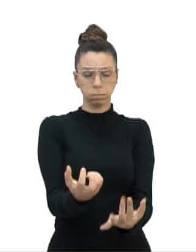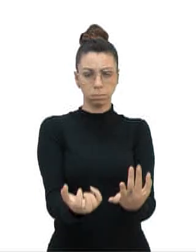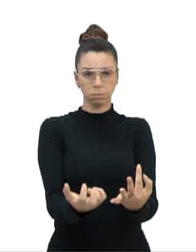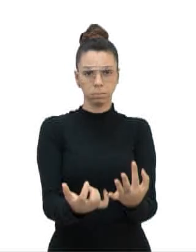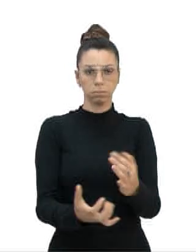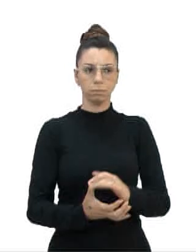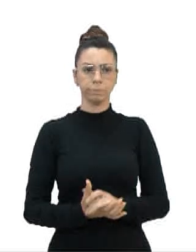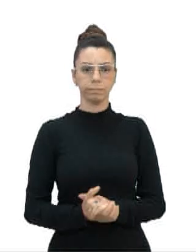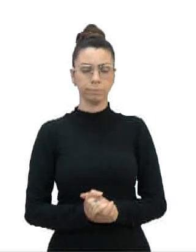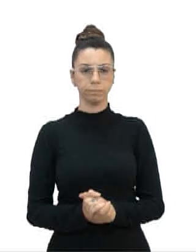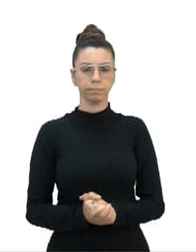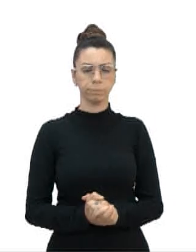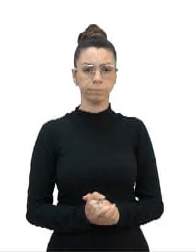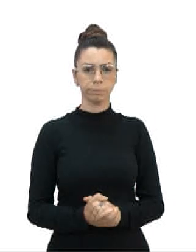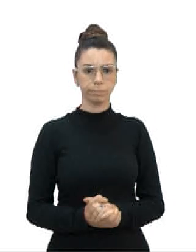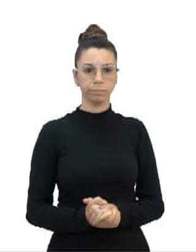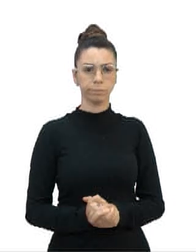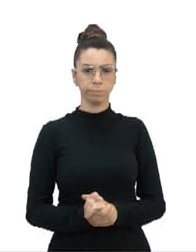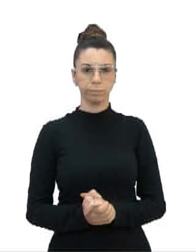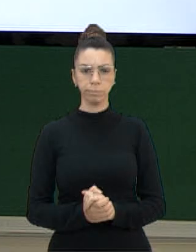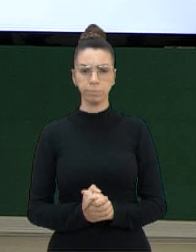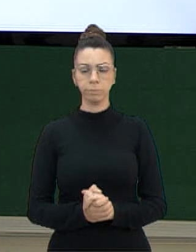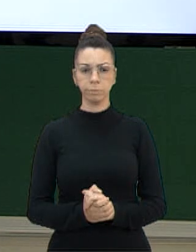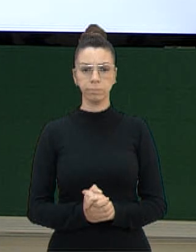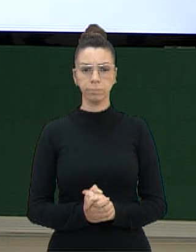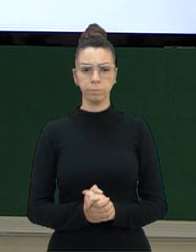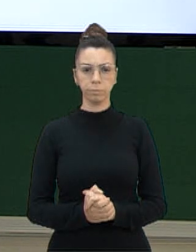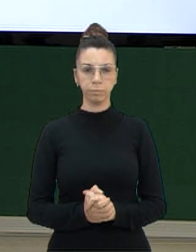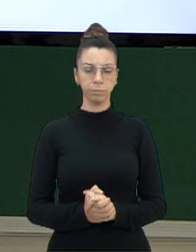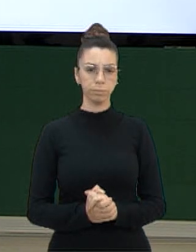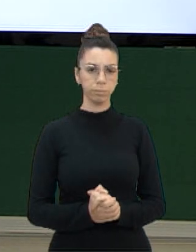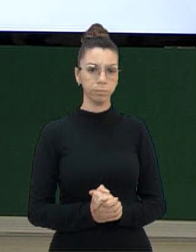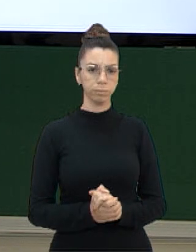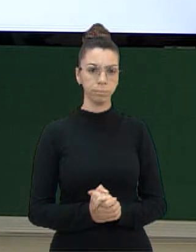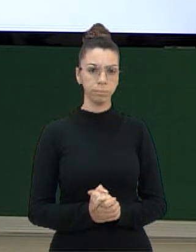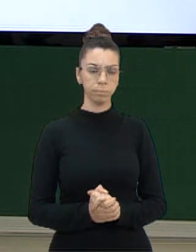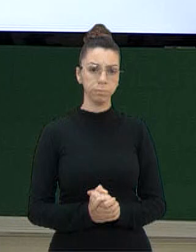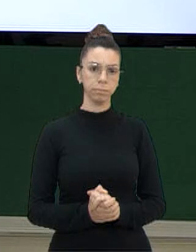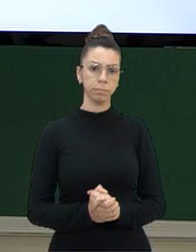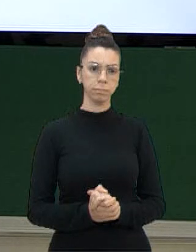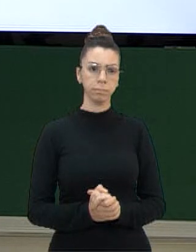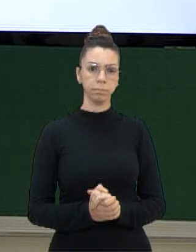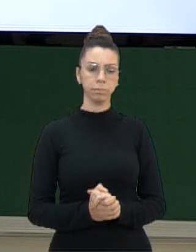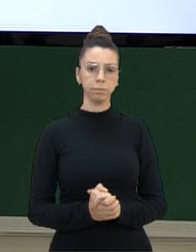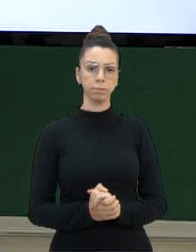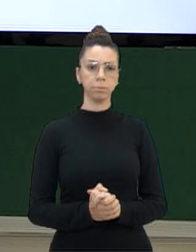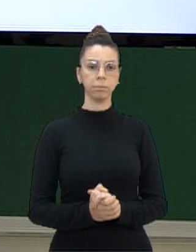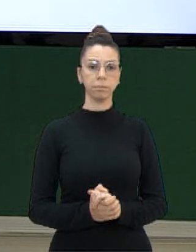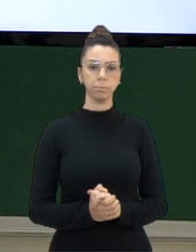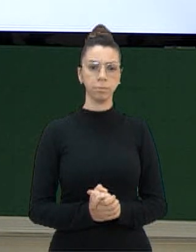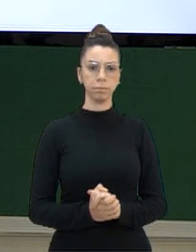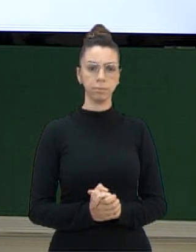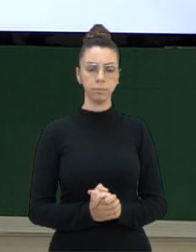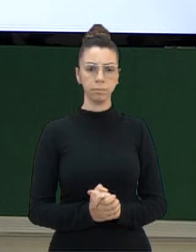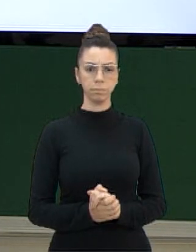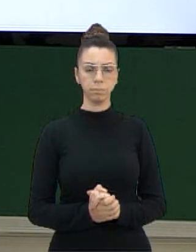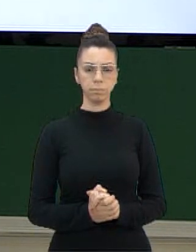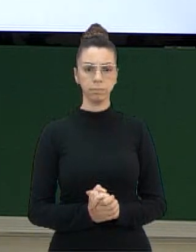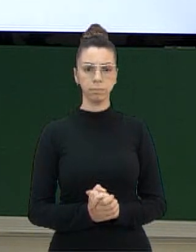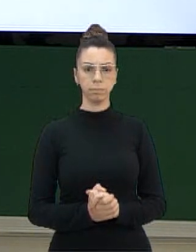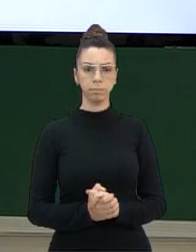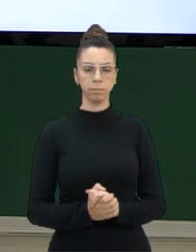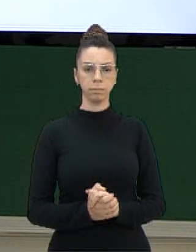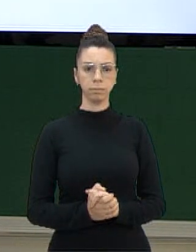Las olhas, está em plural, pero podría ser en singular, la olla, panela. E eu digo olla a presión,